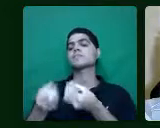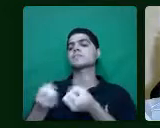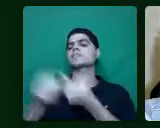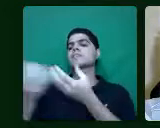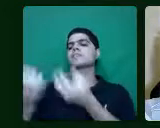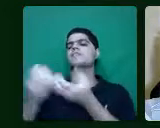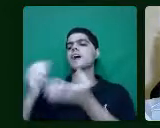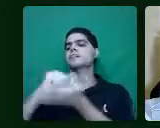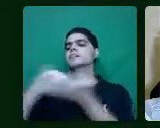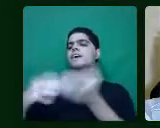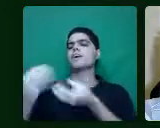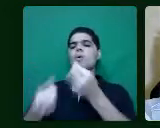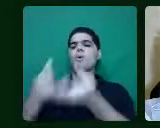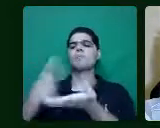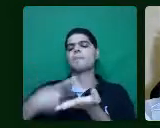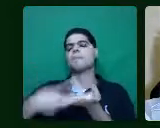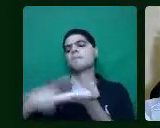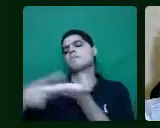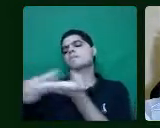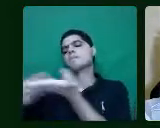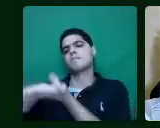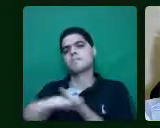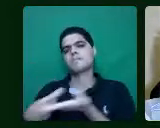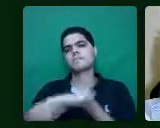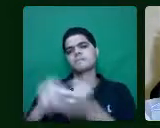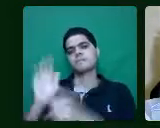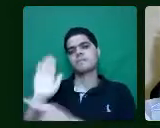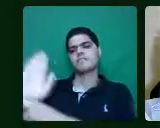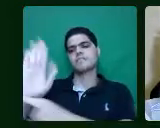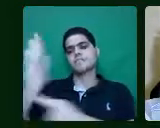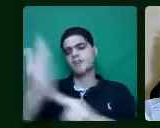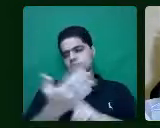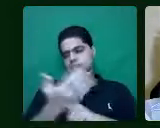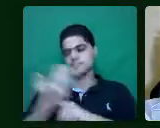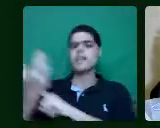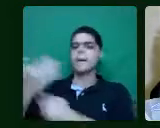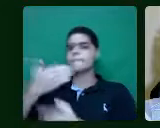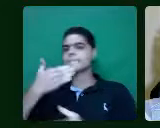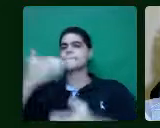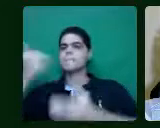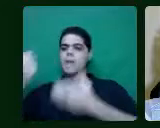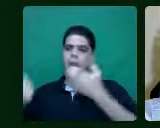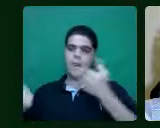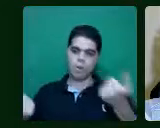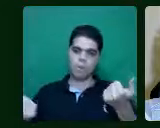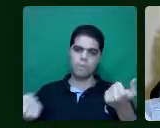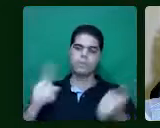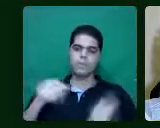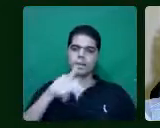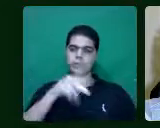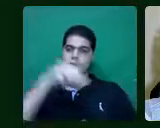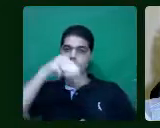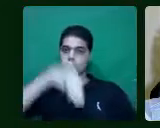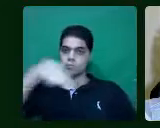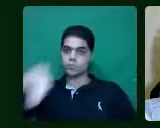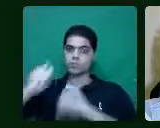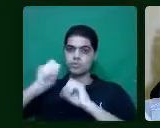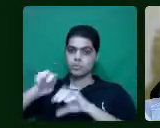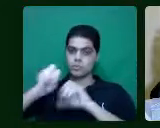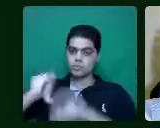fazer, porque assim vocês conseguem auxiliar ali da melhor forma. Lembrando, pessoal, que mentores, eles vão